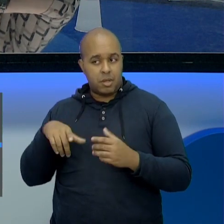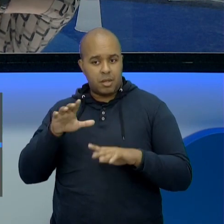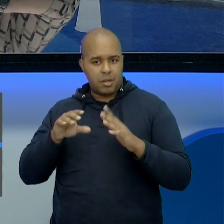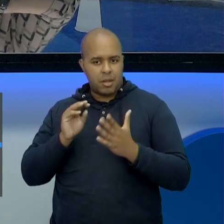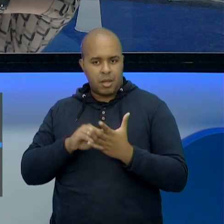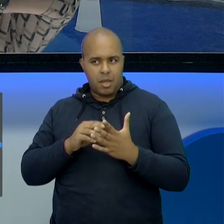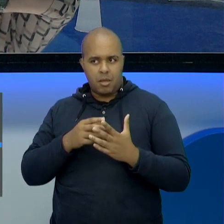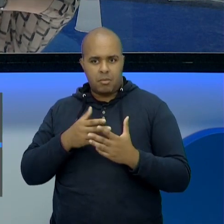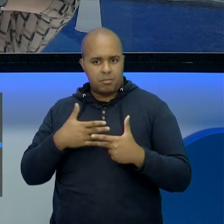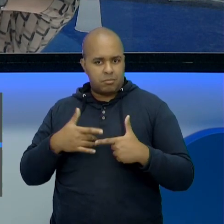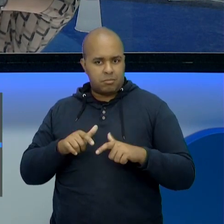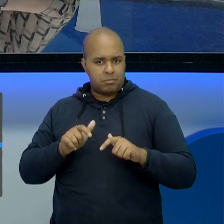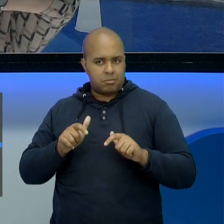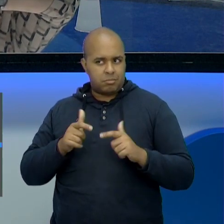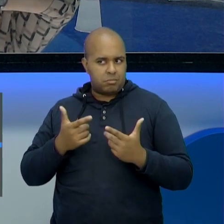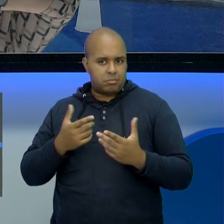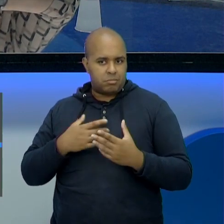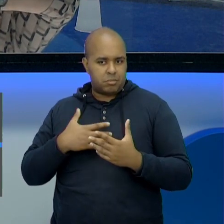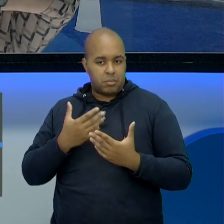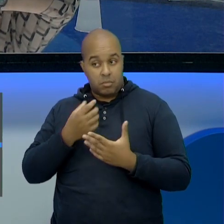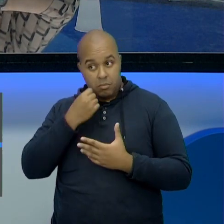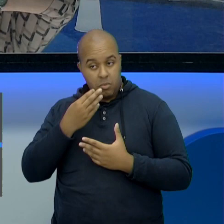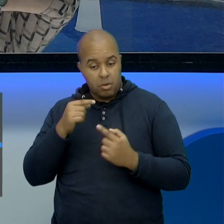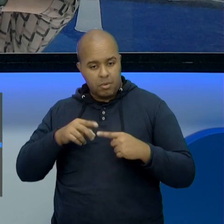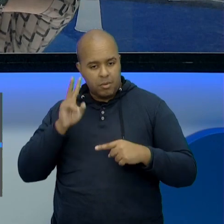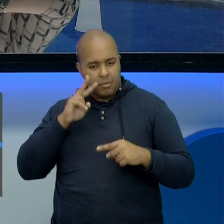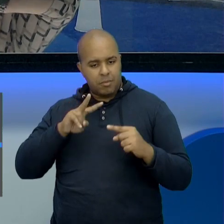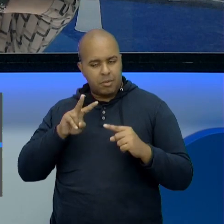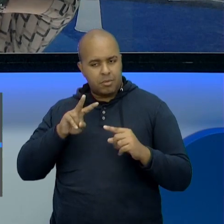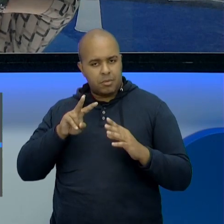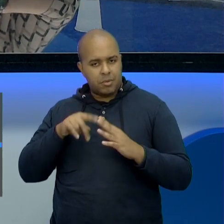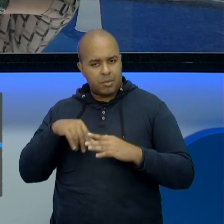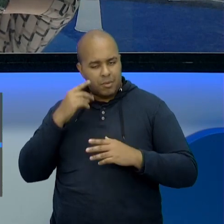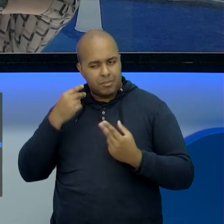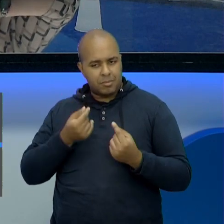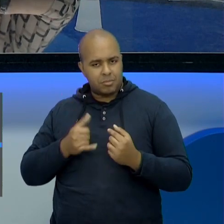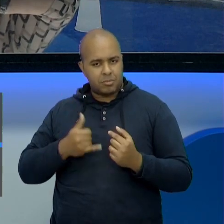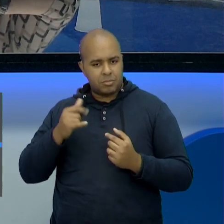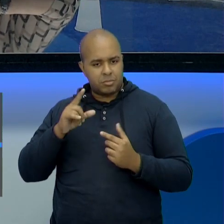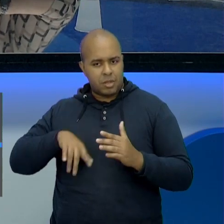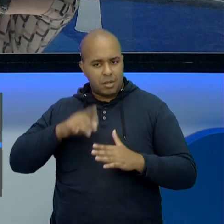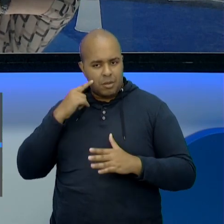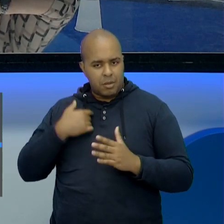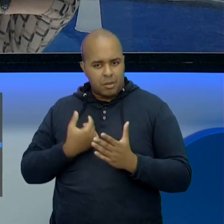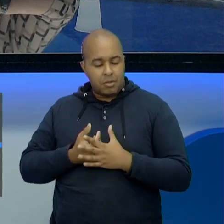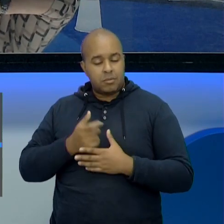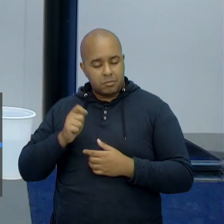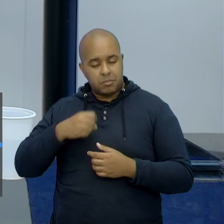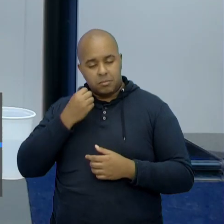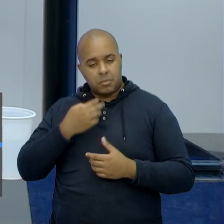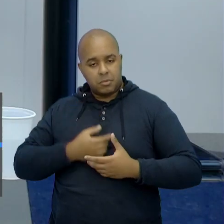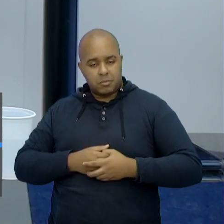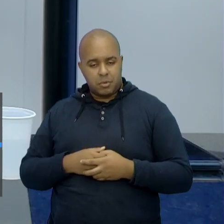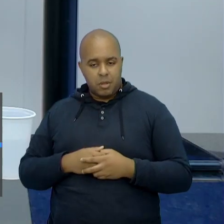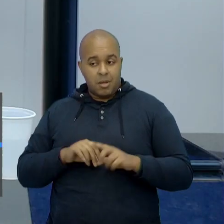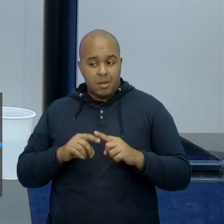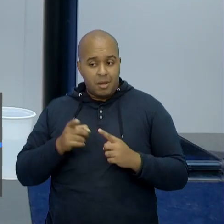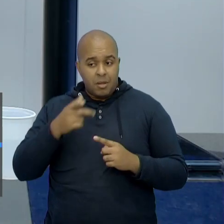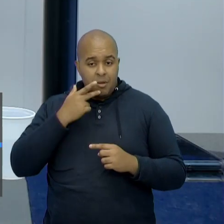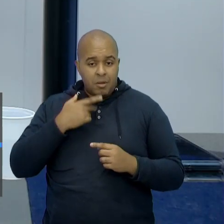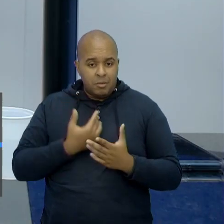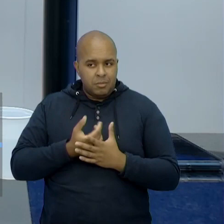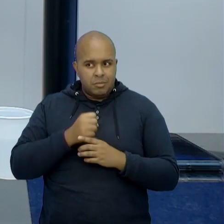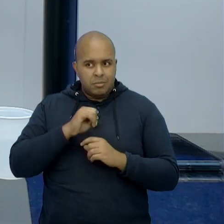são super boas do ponto de vista de taxas de juros, tal, que valem a pena. Mas eles